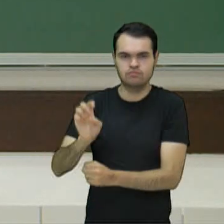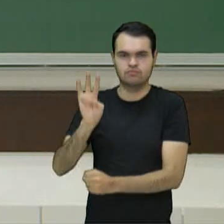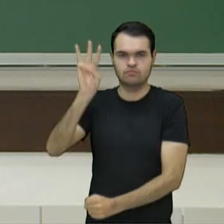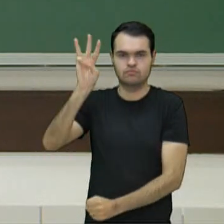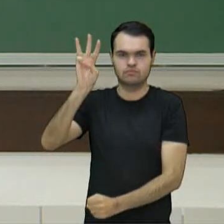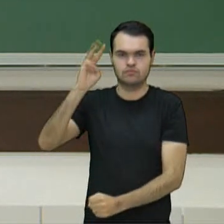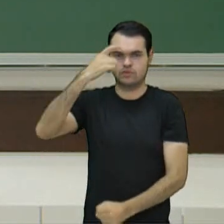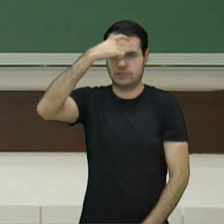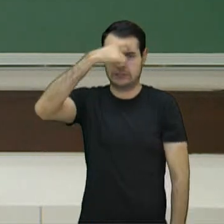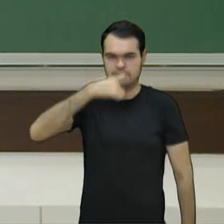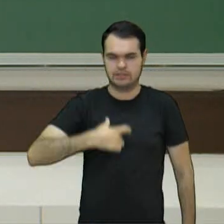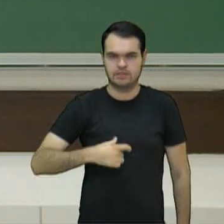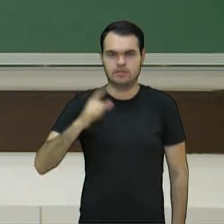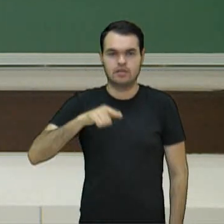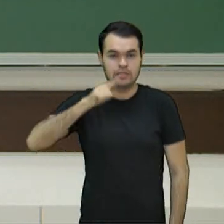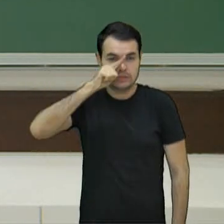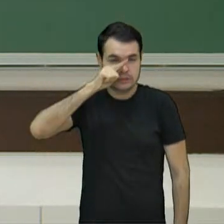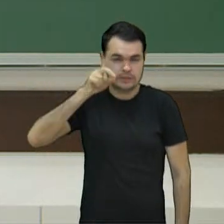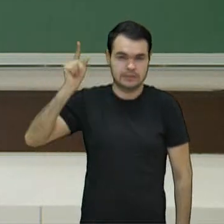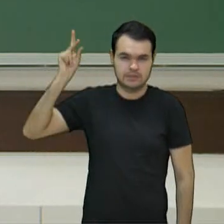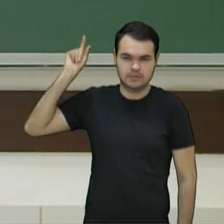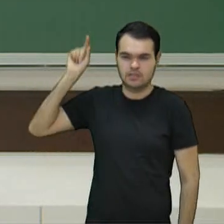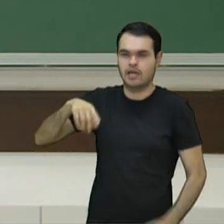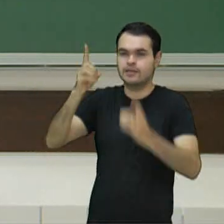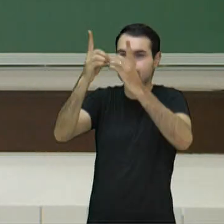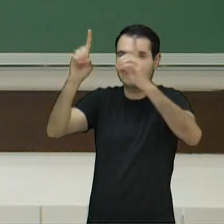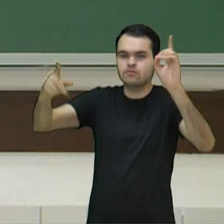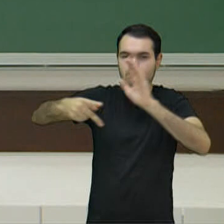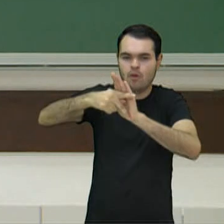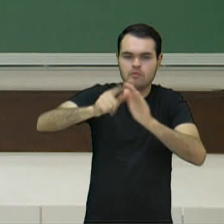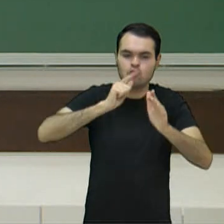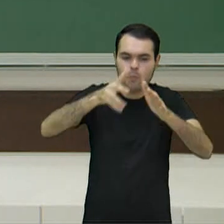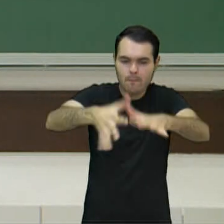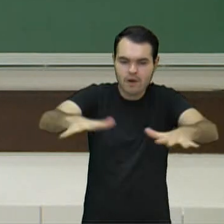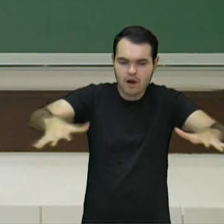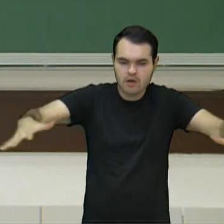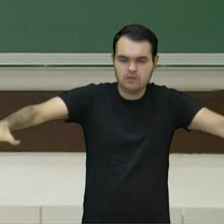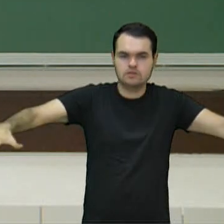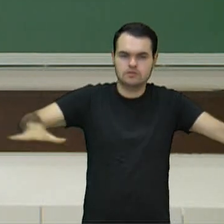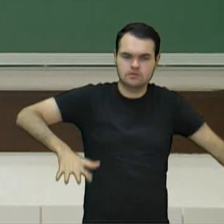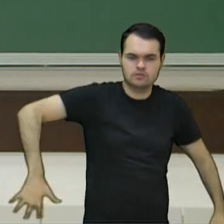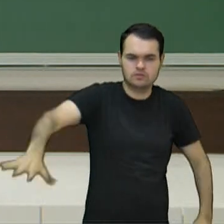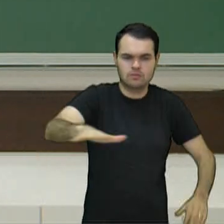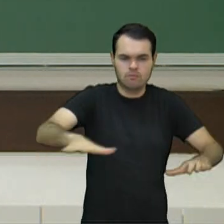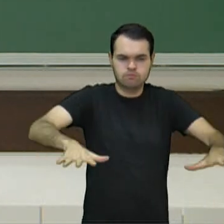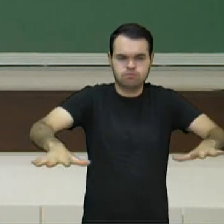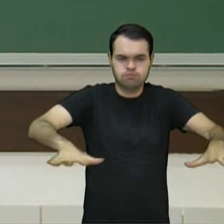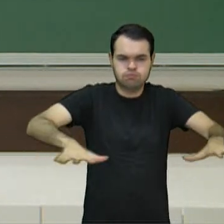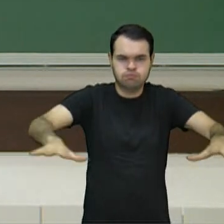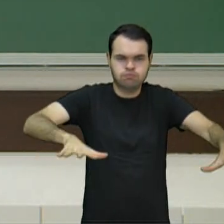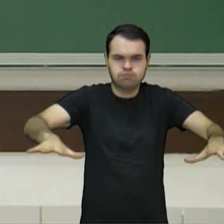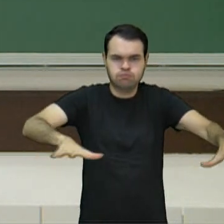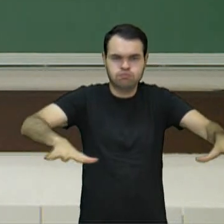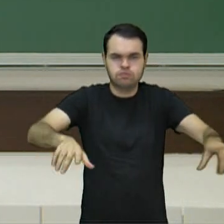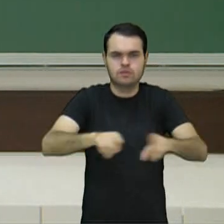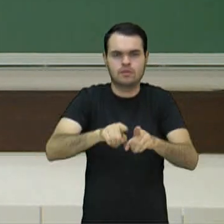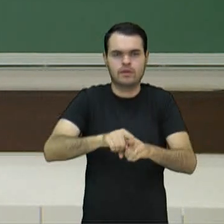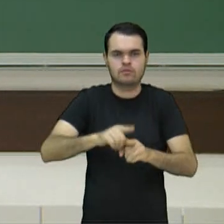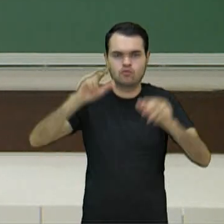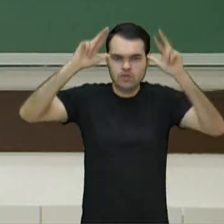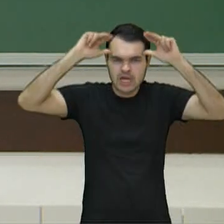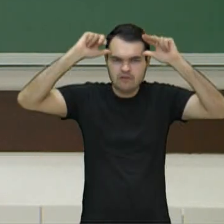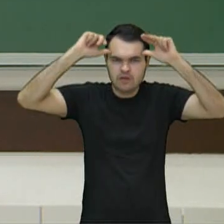religião grega antiga, era deus dos mares e das águas, geralmente, dos terremotos e dos cavalos,